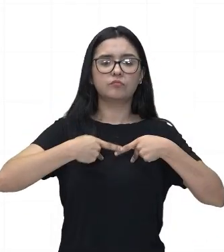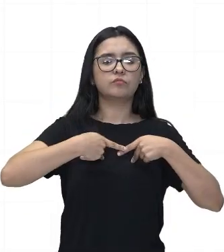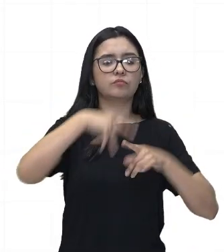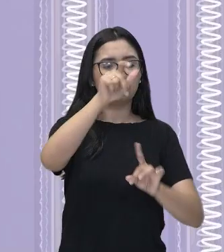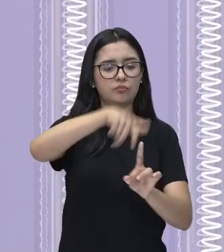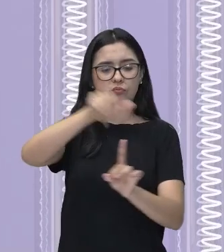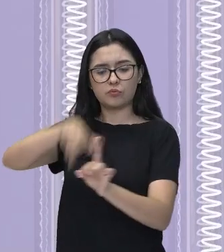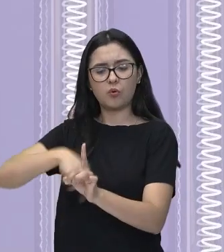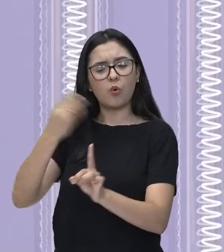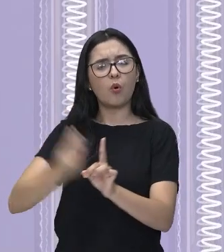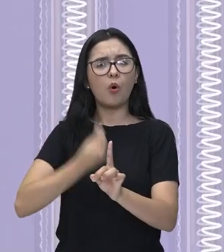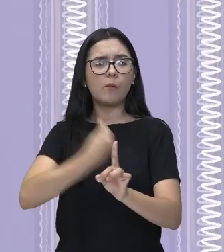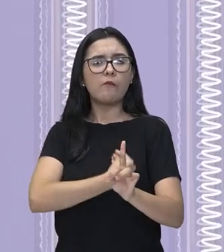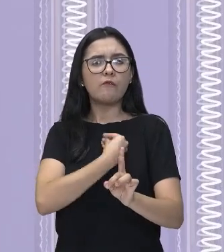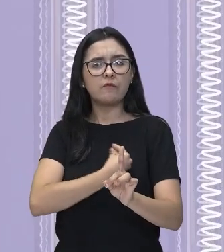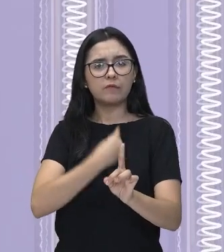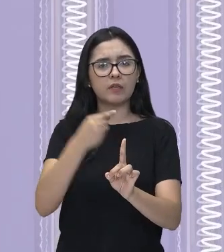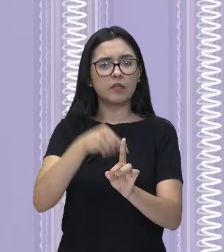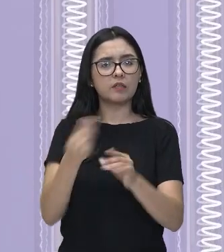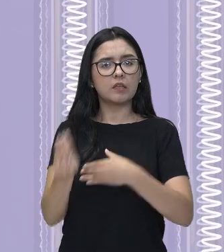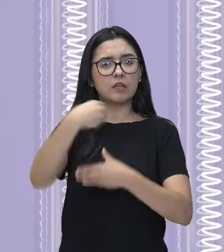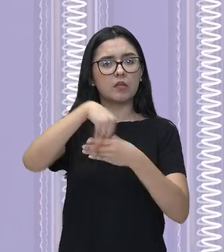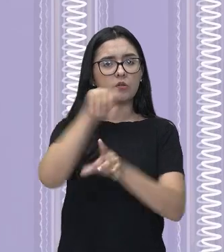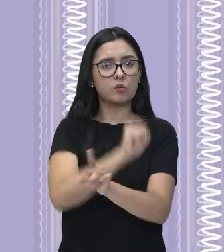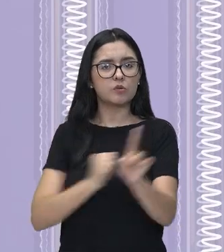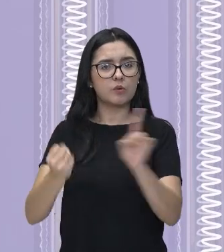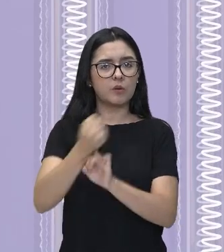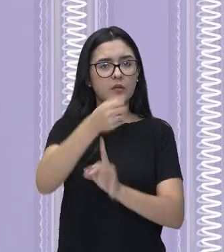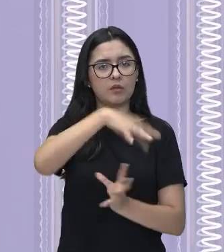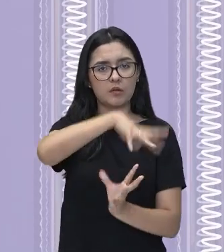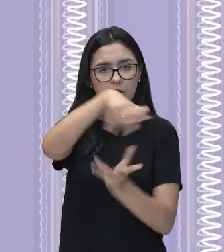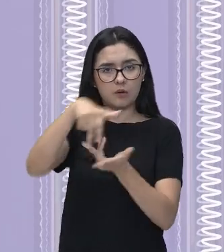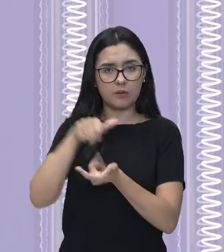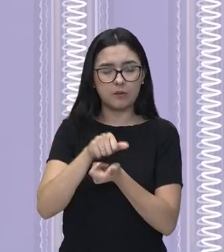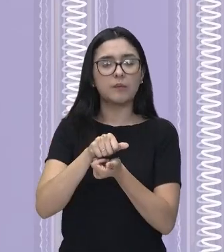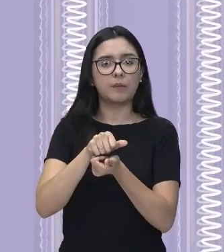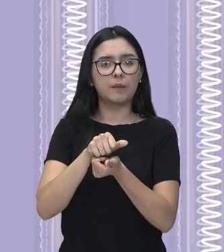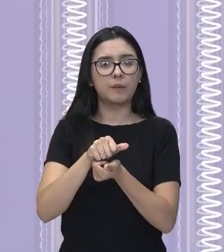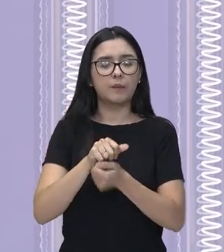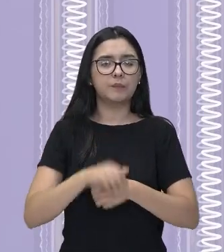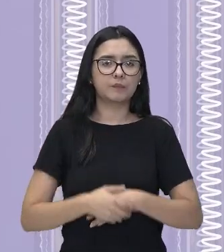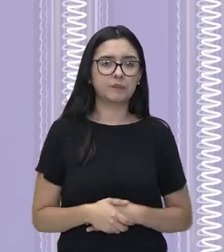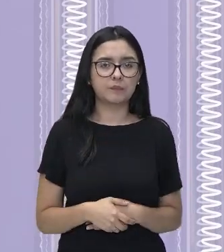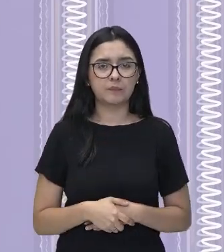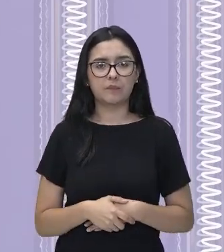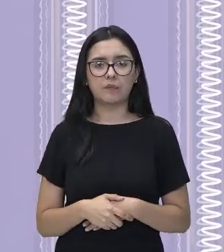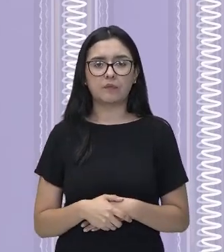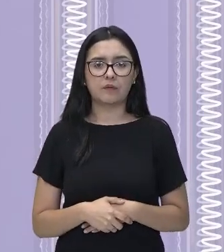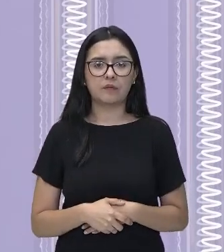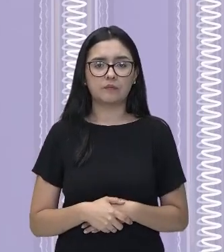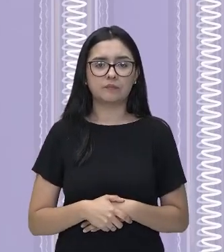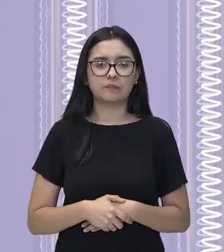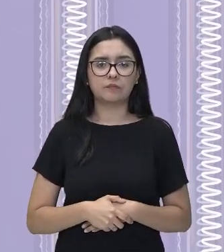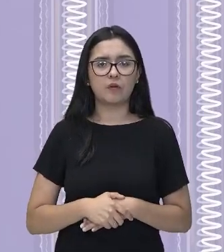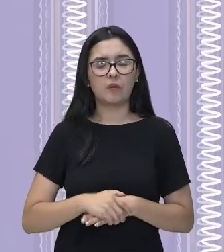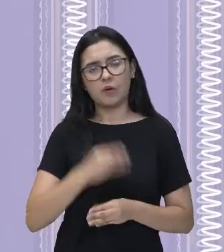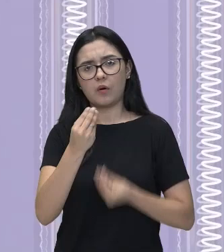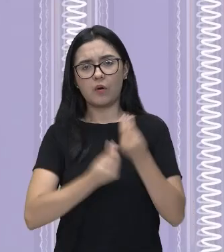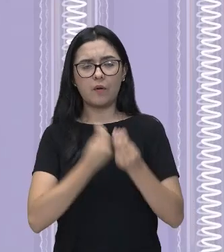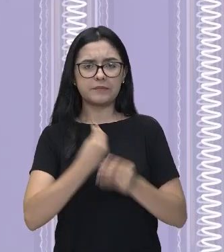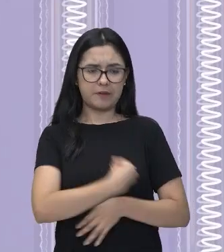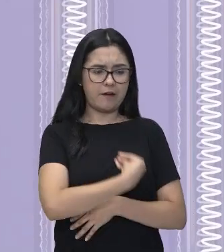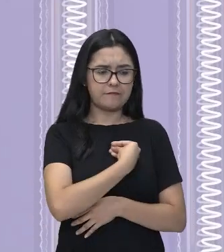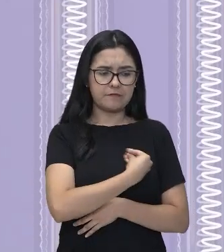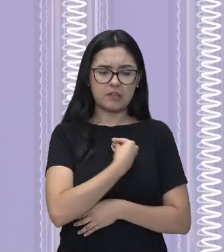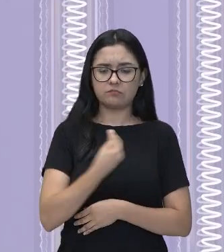ele vive nesse nosso plano terreno, nesse nosso plano mortal, temporal. Como é que é essa vida